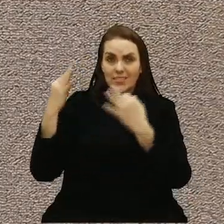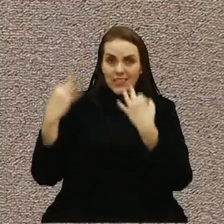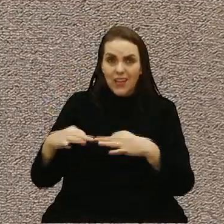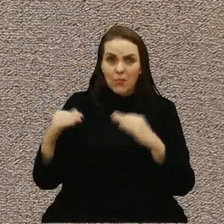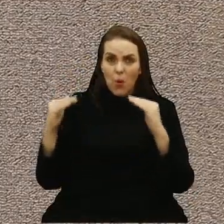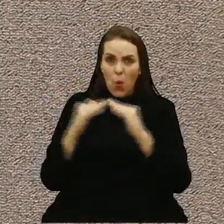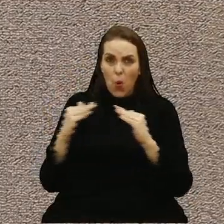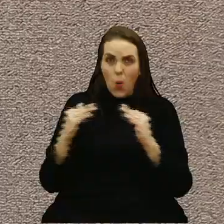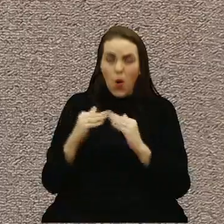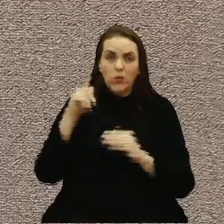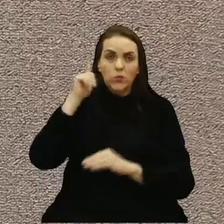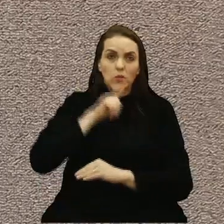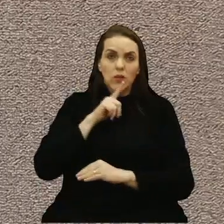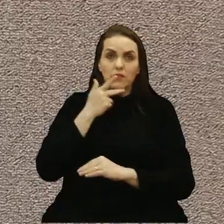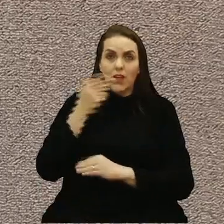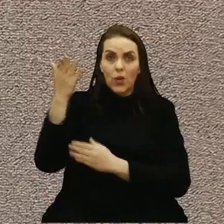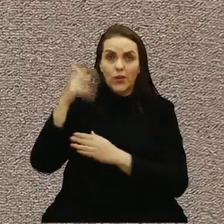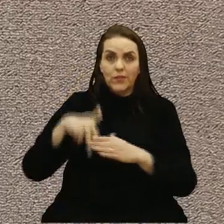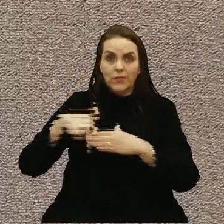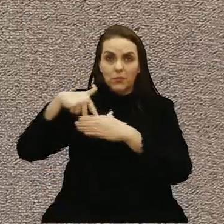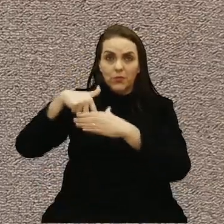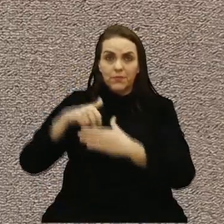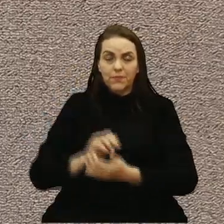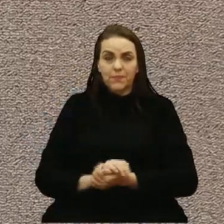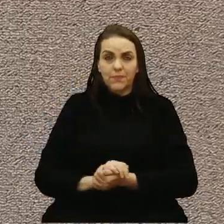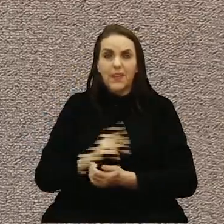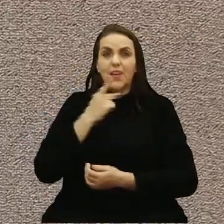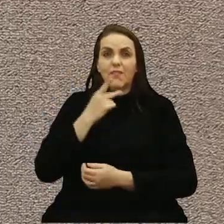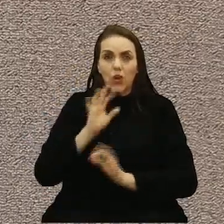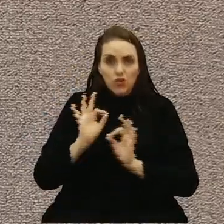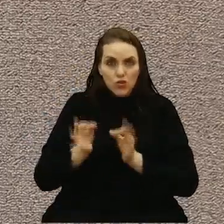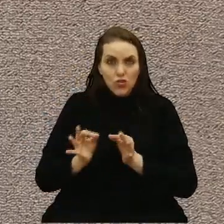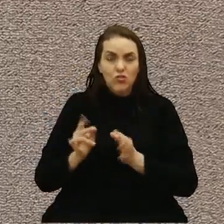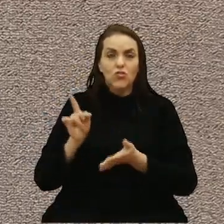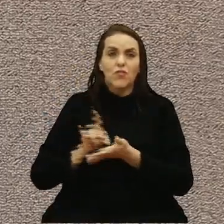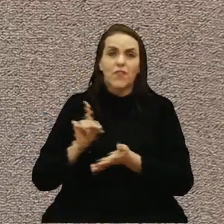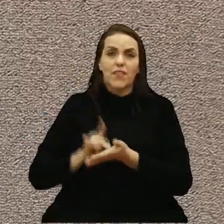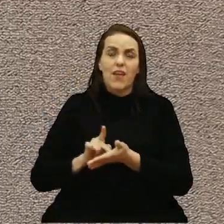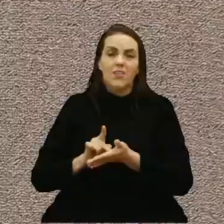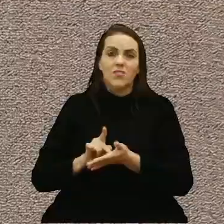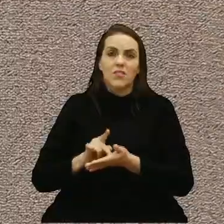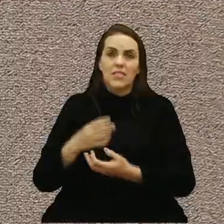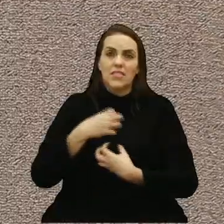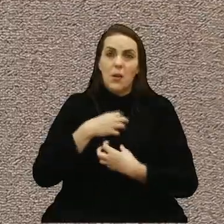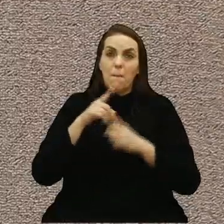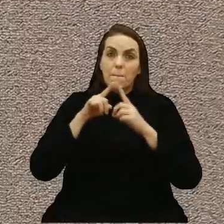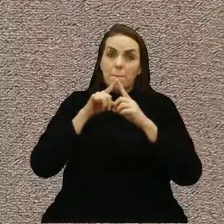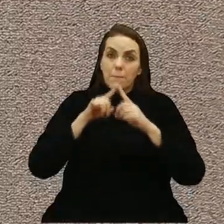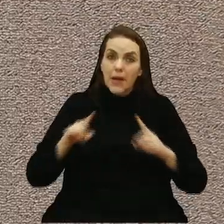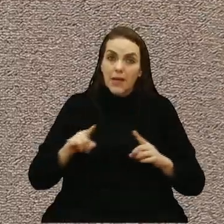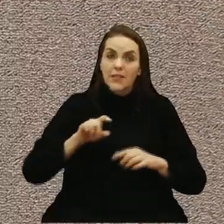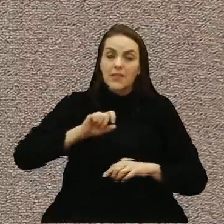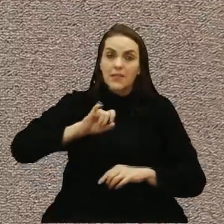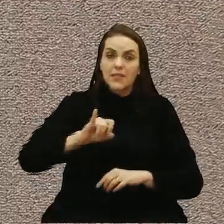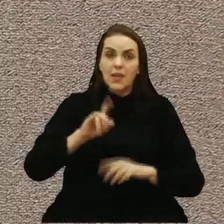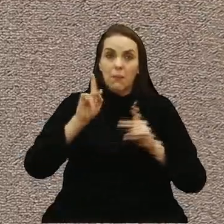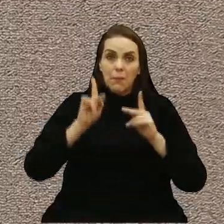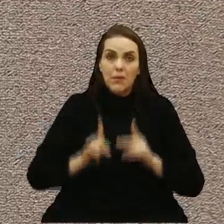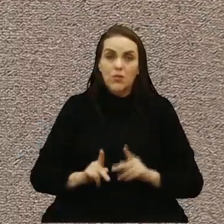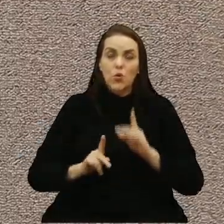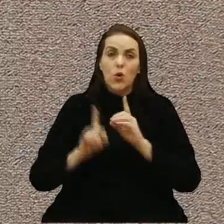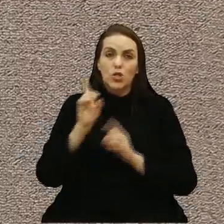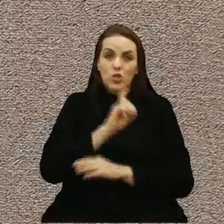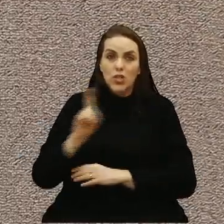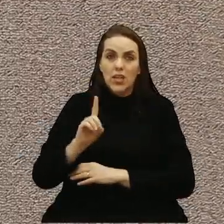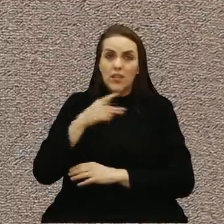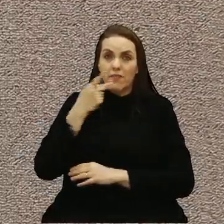presidente Lucas falou ali na tribuna. Ele falou realmente naquele sentido. Mas, se tivesse sido um da direita que